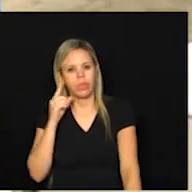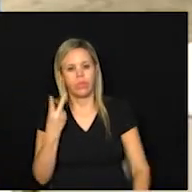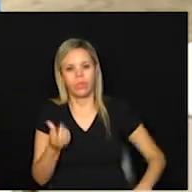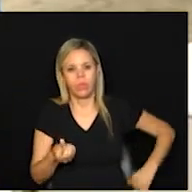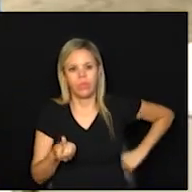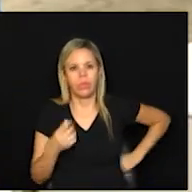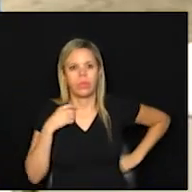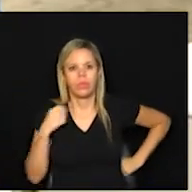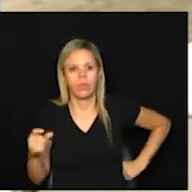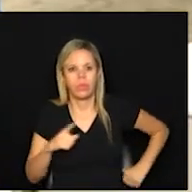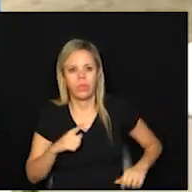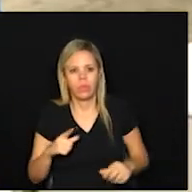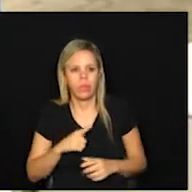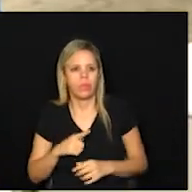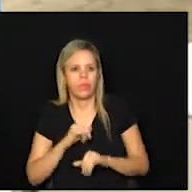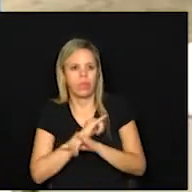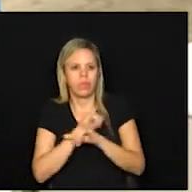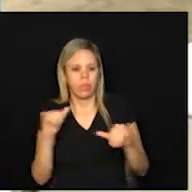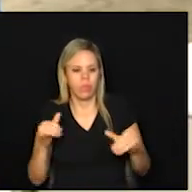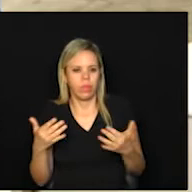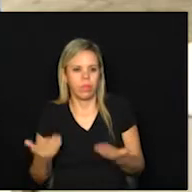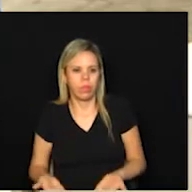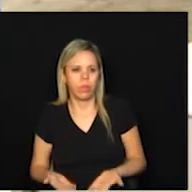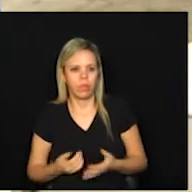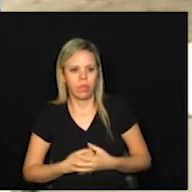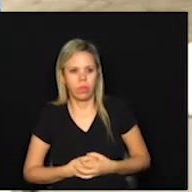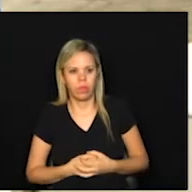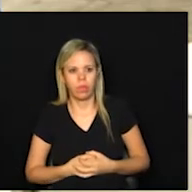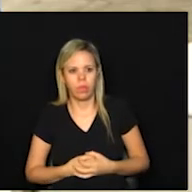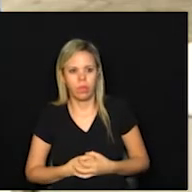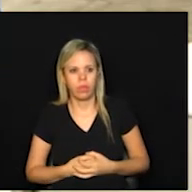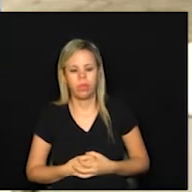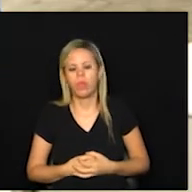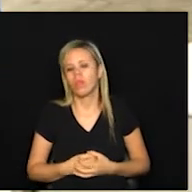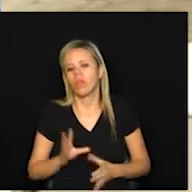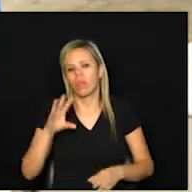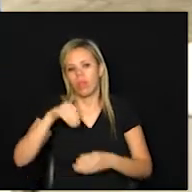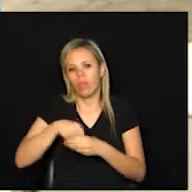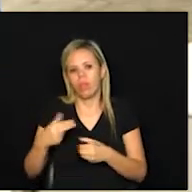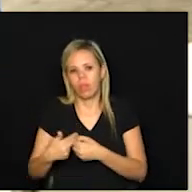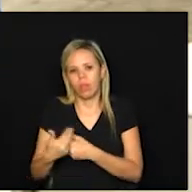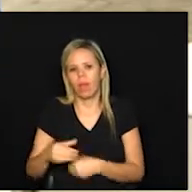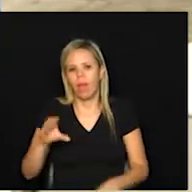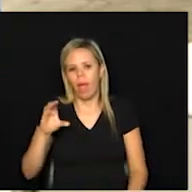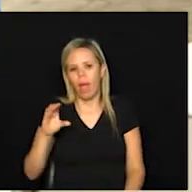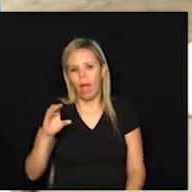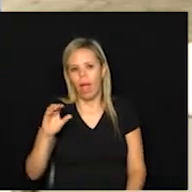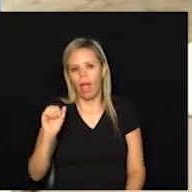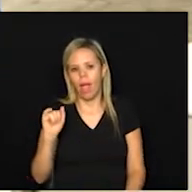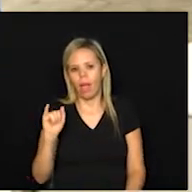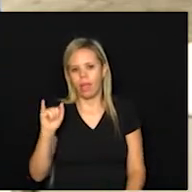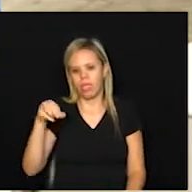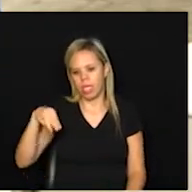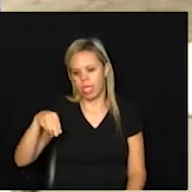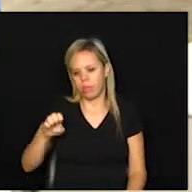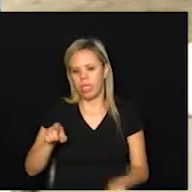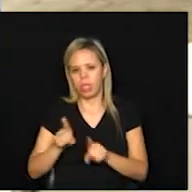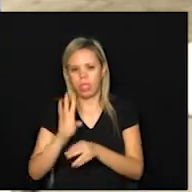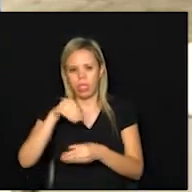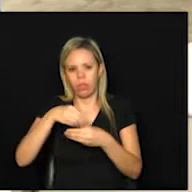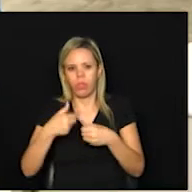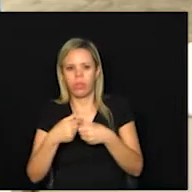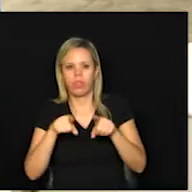de abril, o Alma Preta noticiou, que no hospital do CAISM, que fica localizado na Unicamp, que